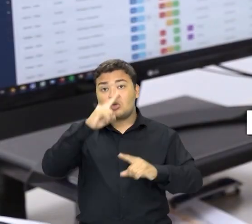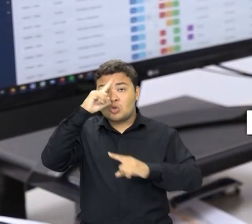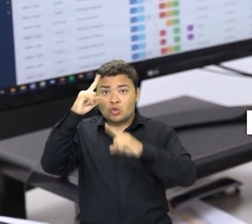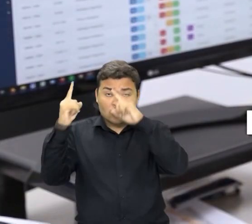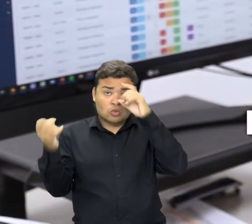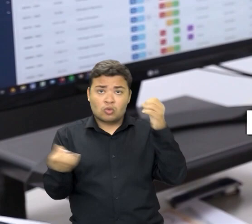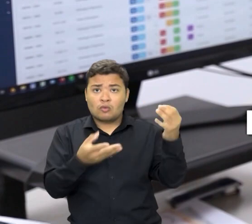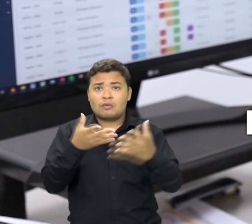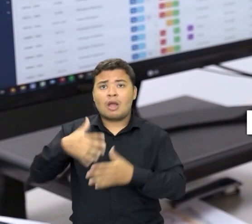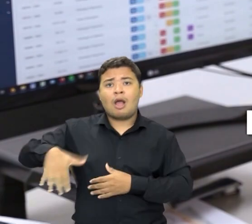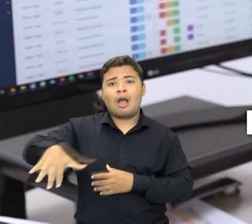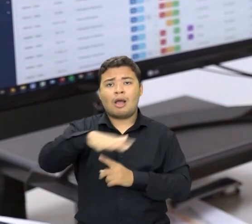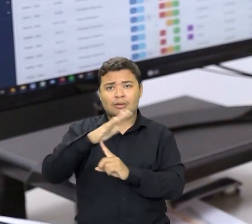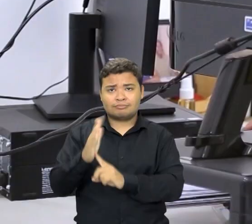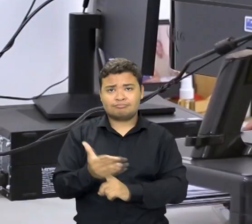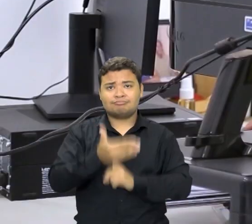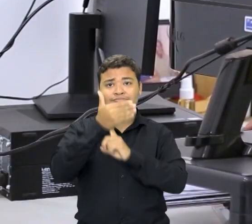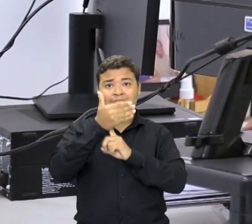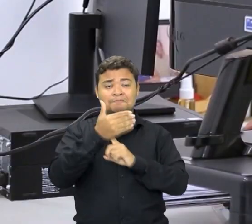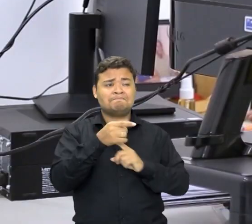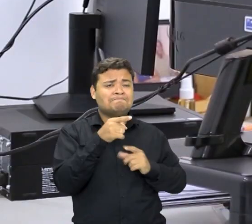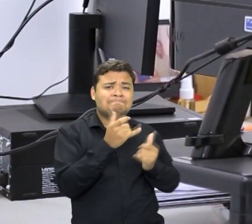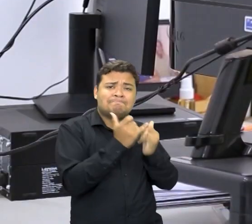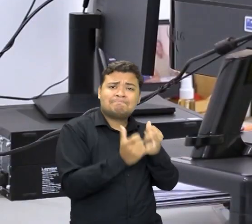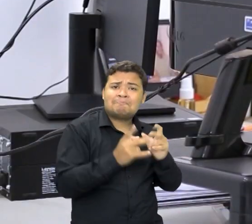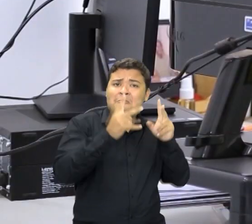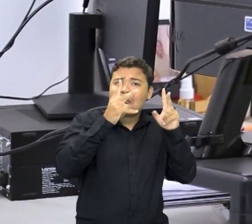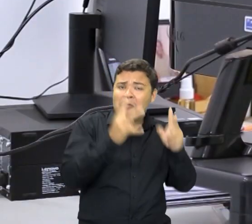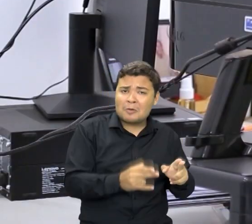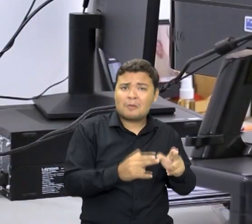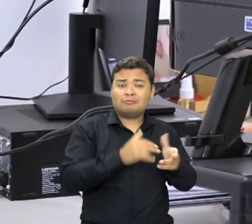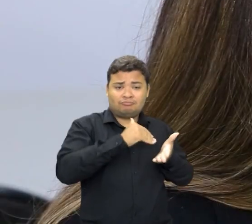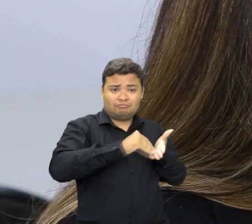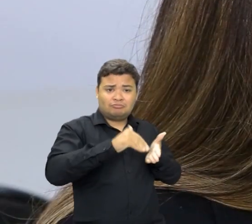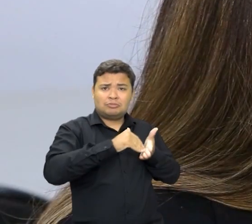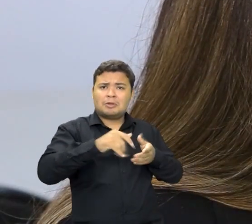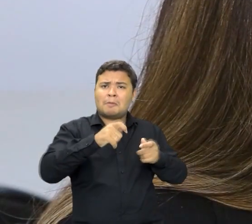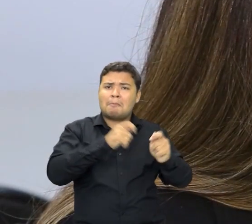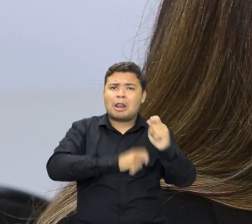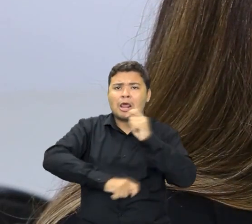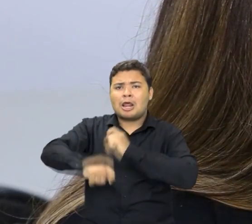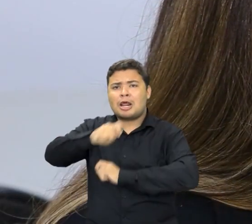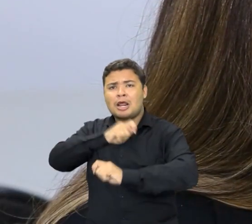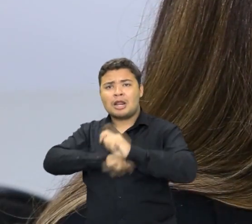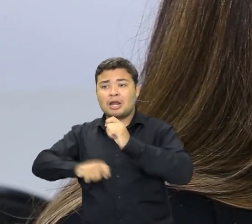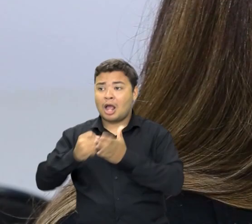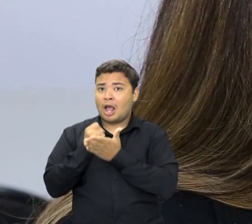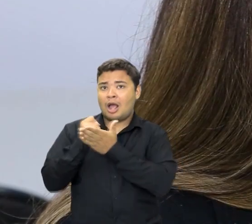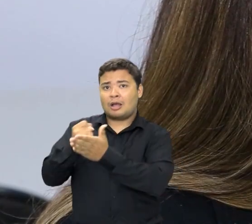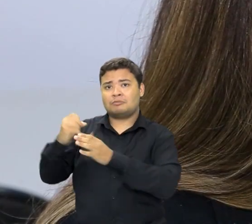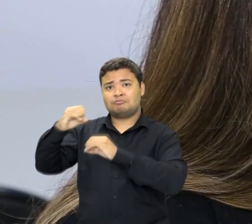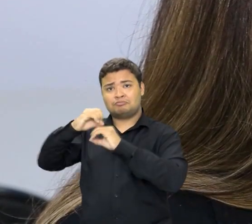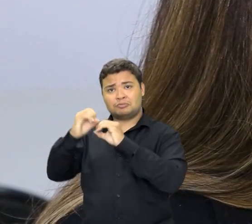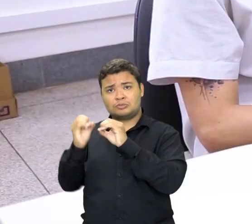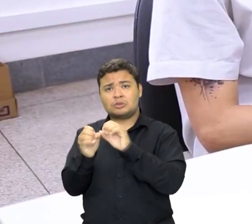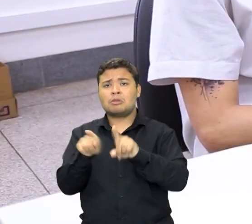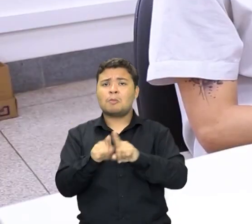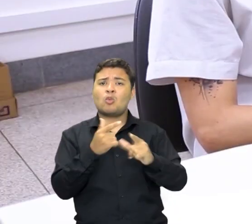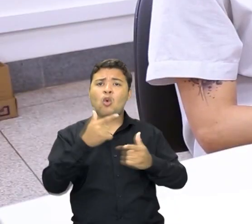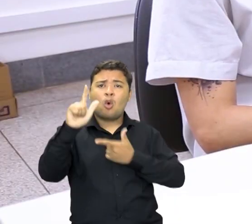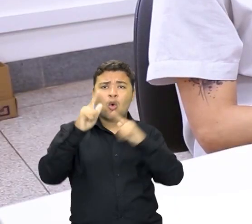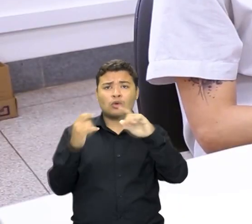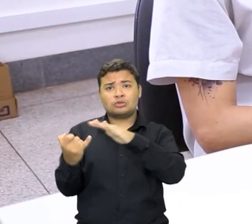Desde 1981, a Fundação de Apoio à Pesquisa, a FUNAP, trabalha com a gestão de projetos de